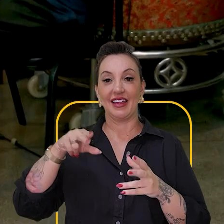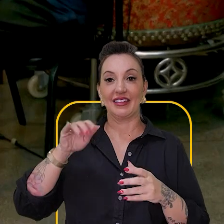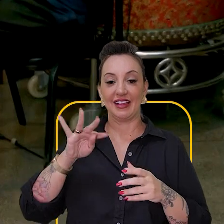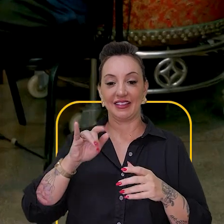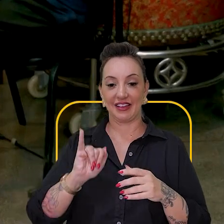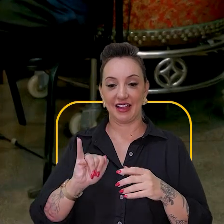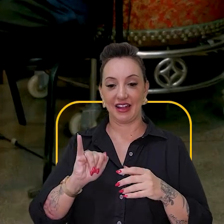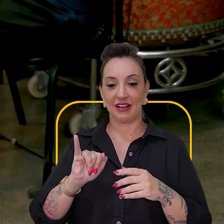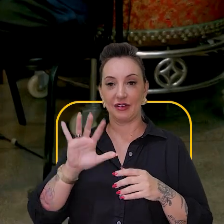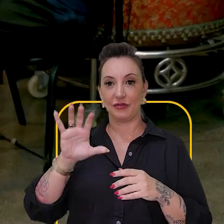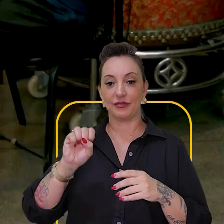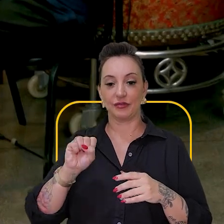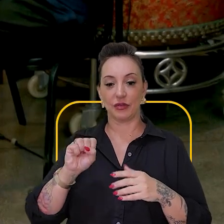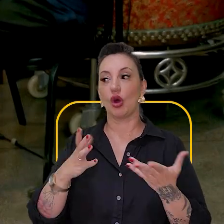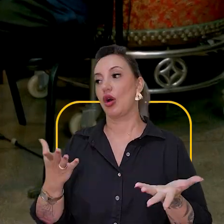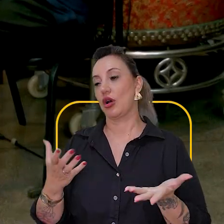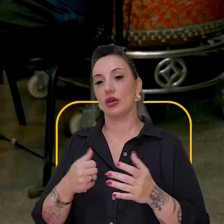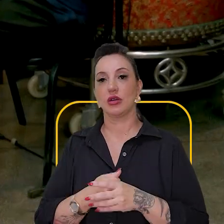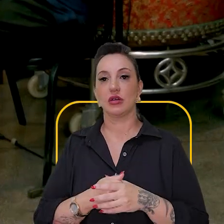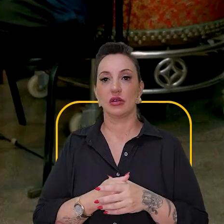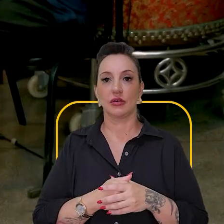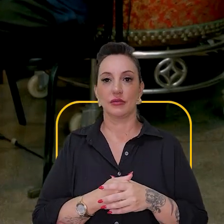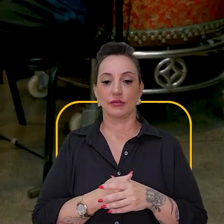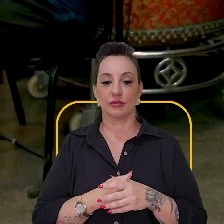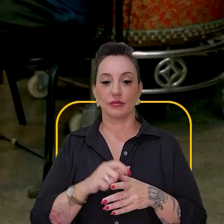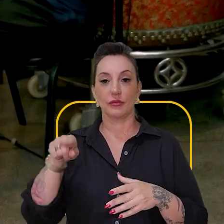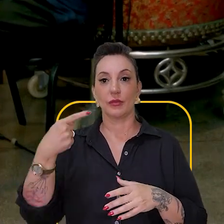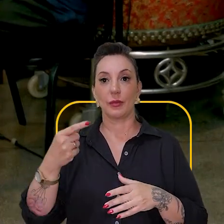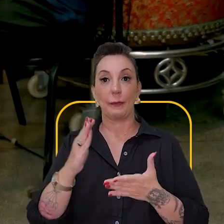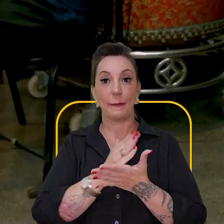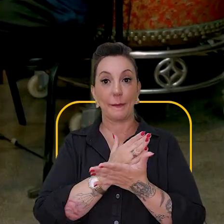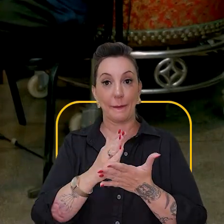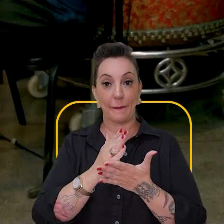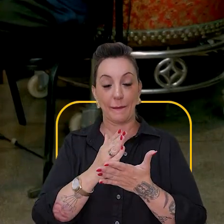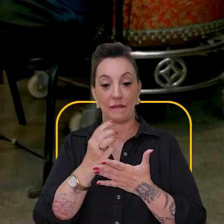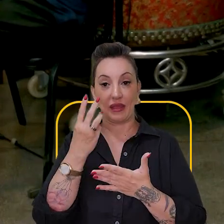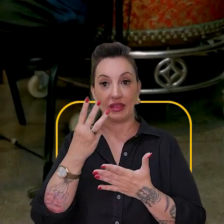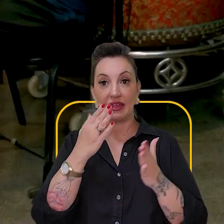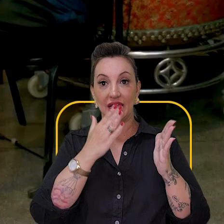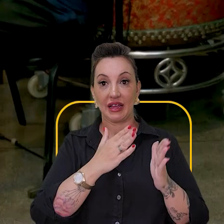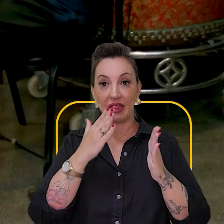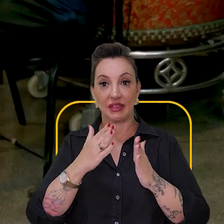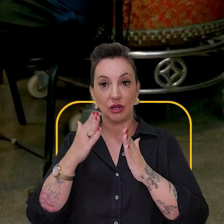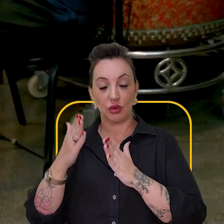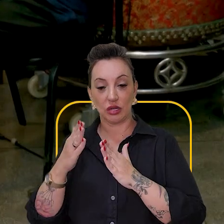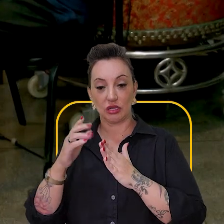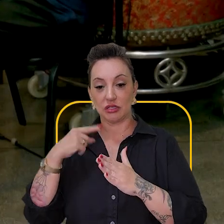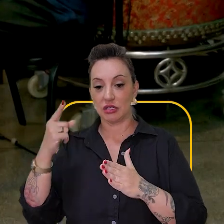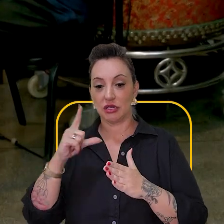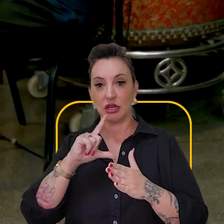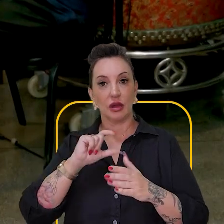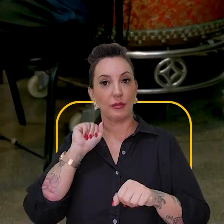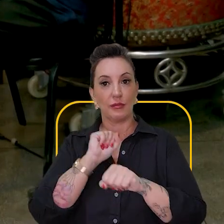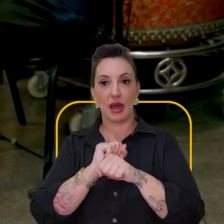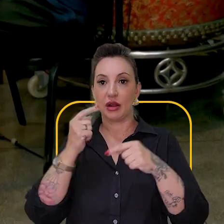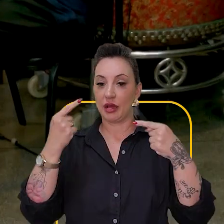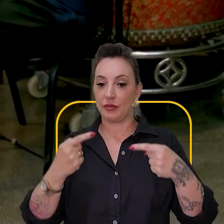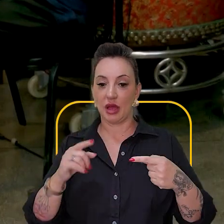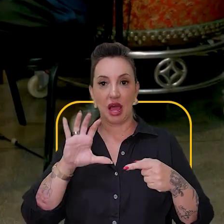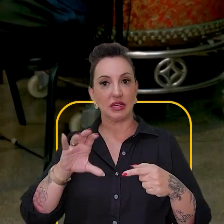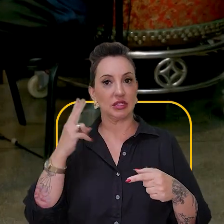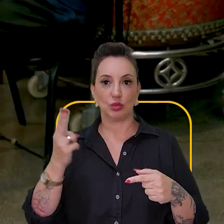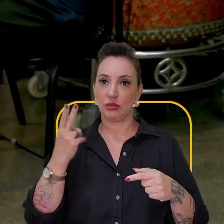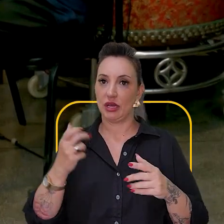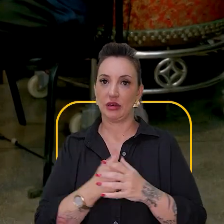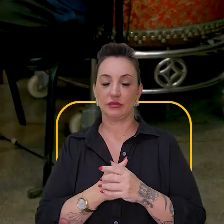Natal catou o Marcos e falou Olha é o seguinte ou vocês dividem isso em três categorias pelo menos senão a gente para o campeonato